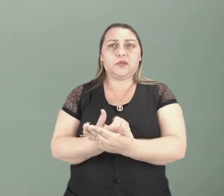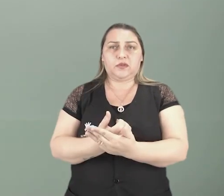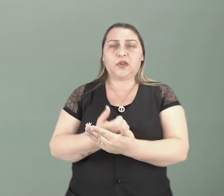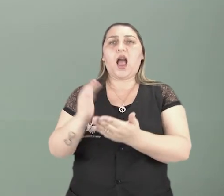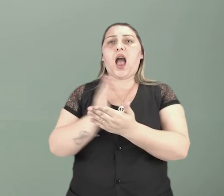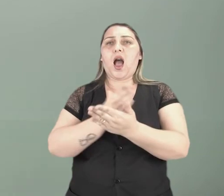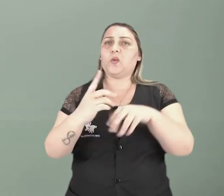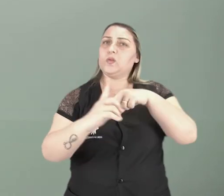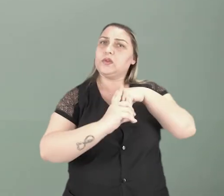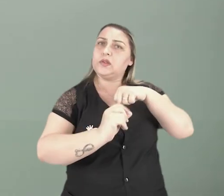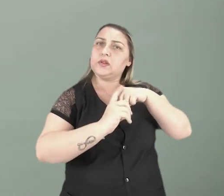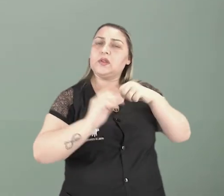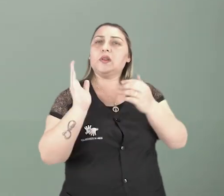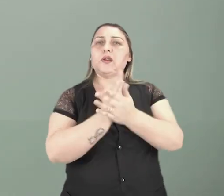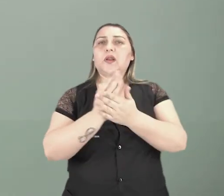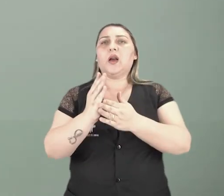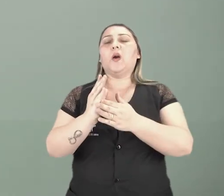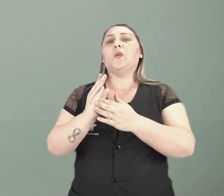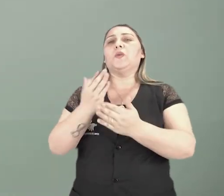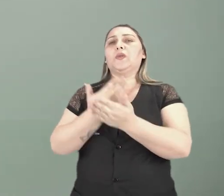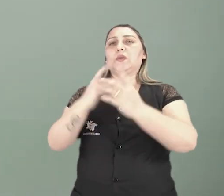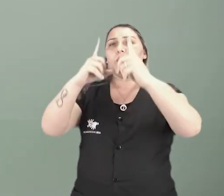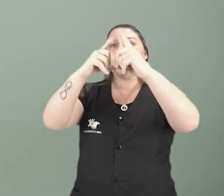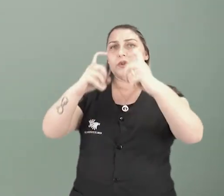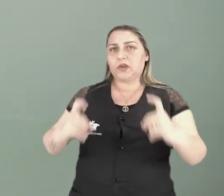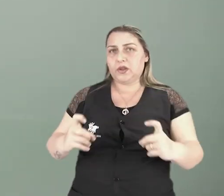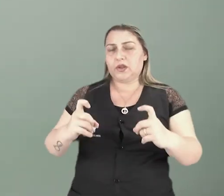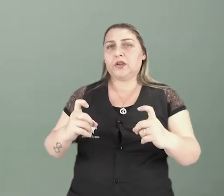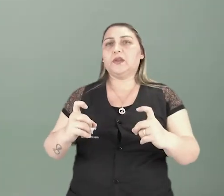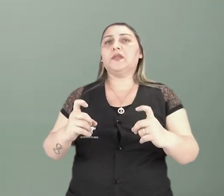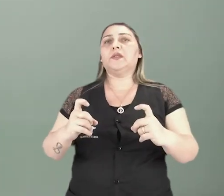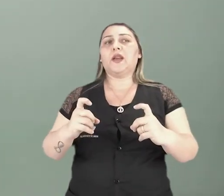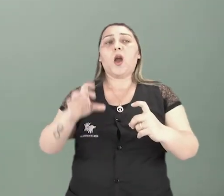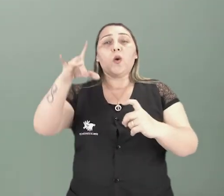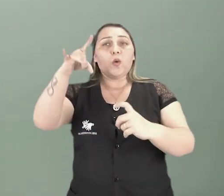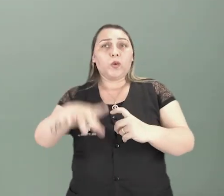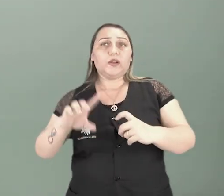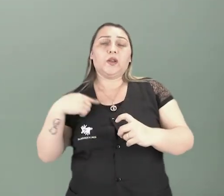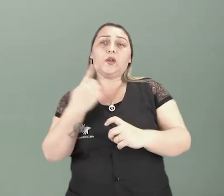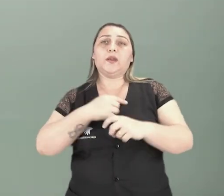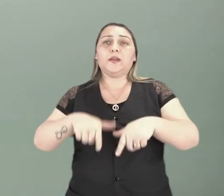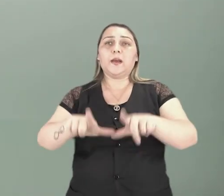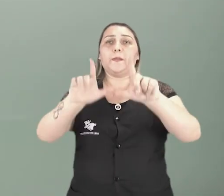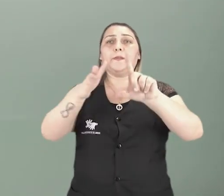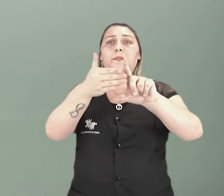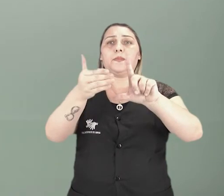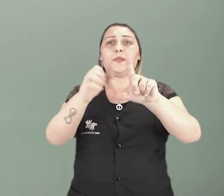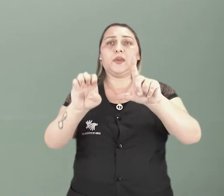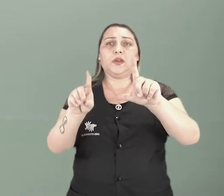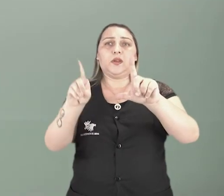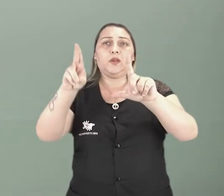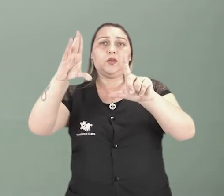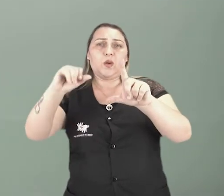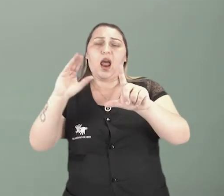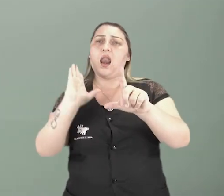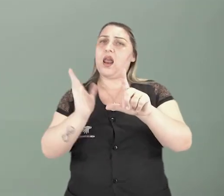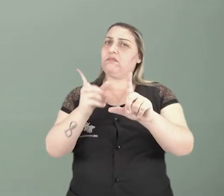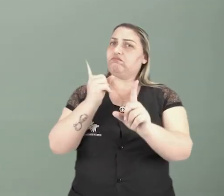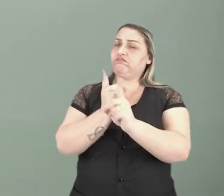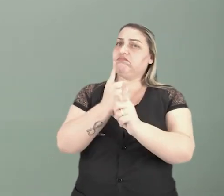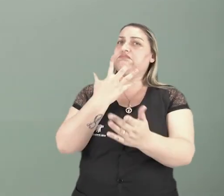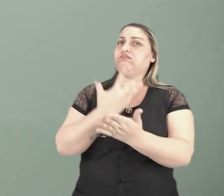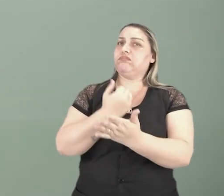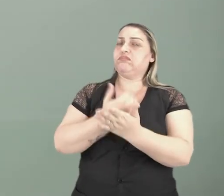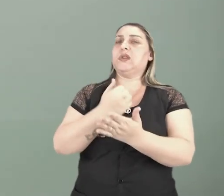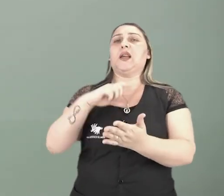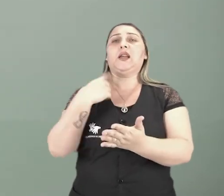alguns artigos, a alguns estudos científicos, e esse último link é o link da nossa plataforma Eduque. Lá vocês vão ter acesso